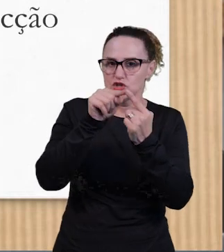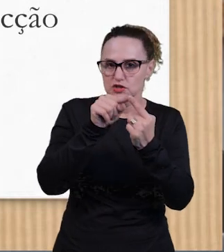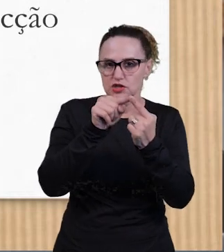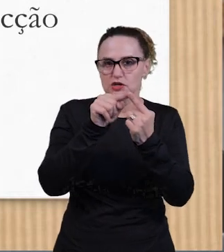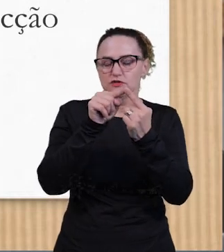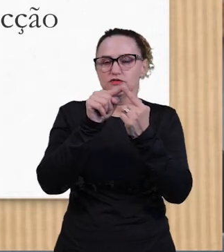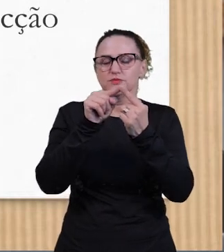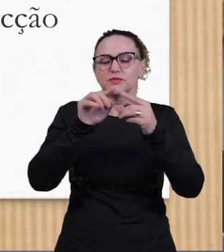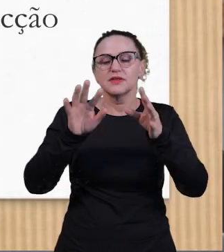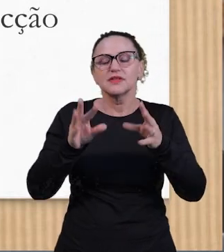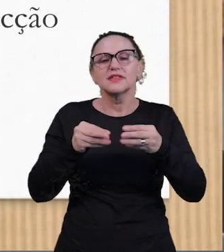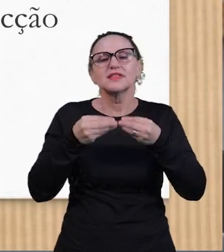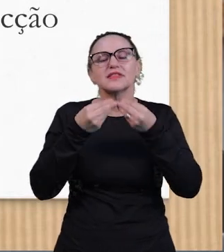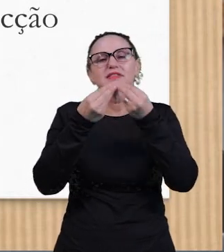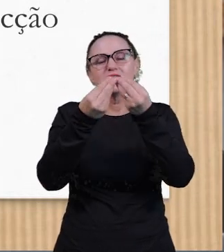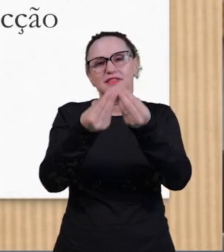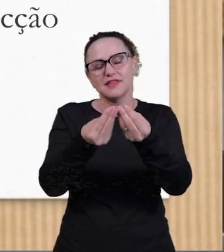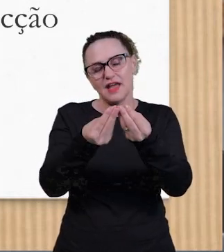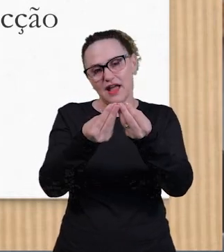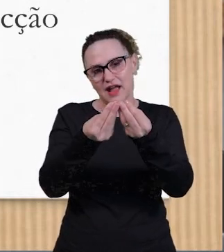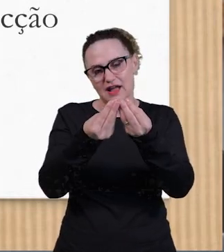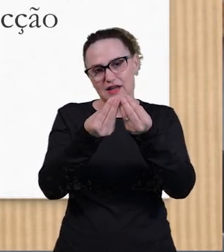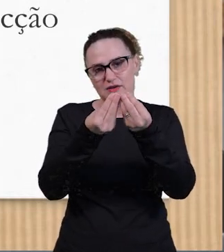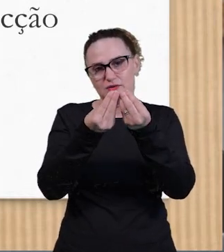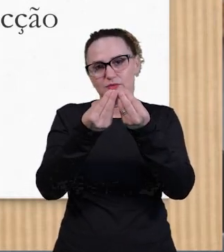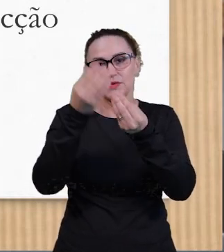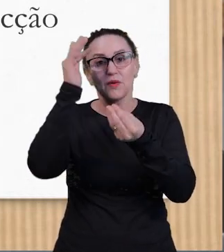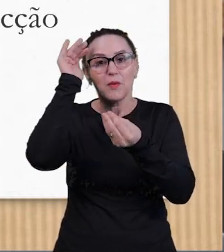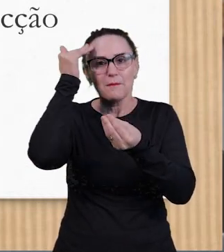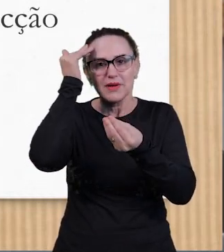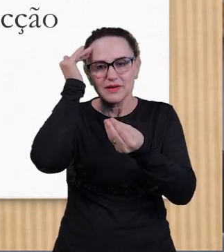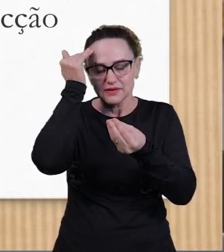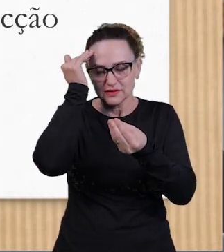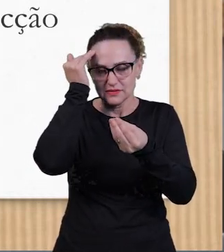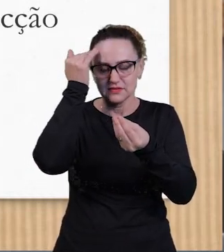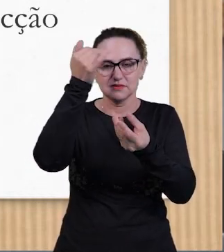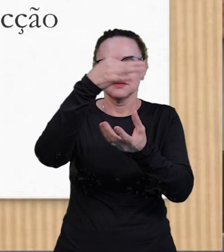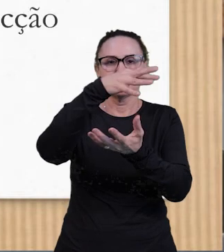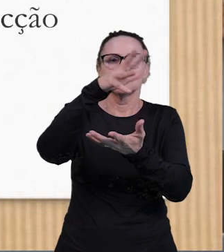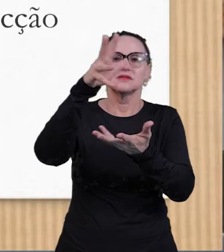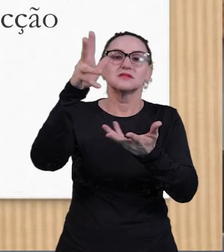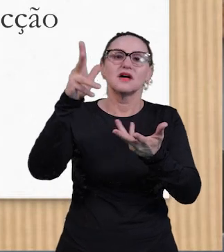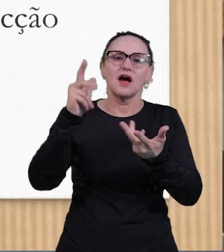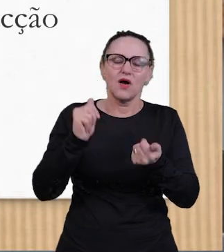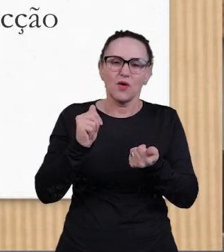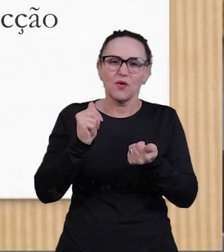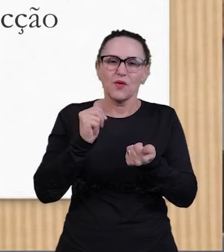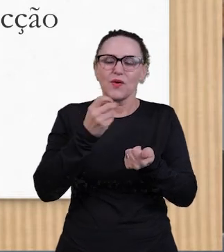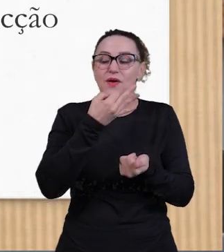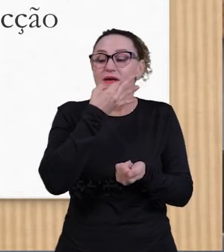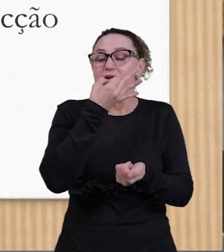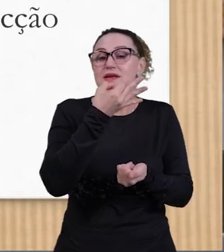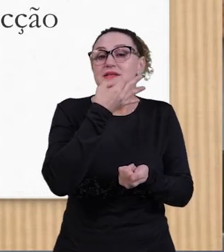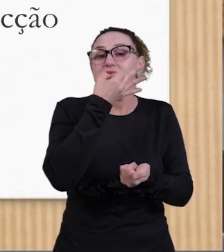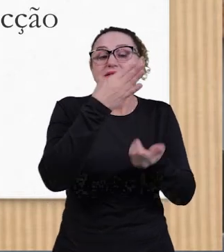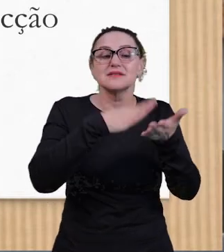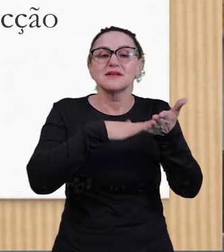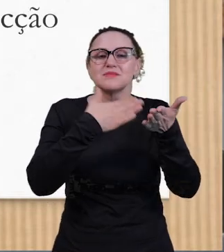a compreensão global do significado do texto, treinar para a compreensão e interpretação crítica dos